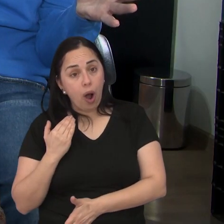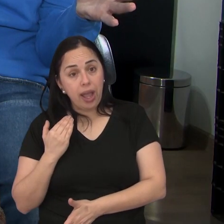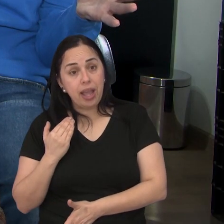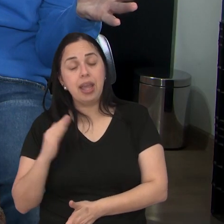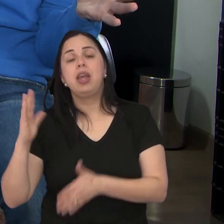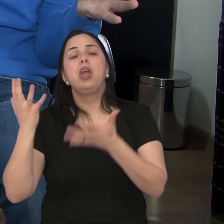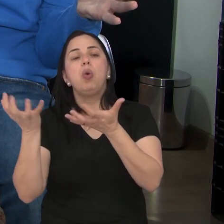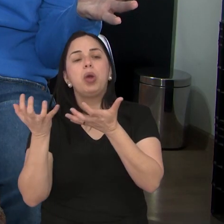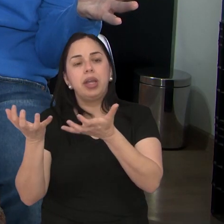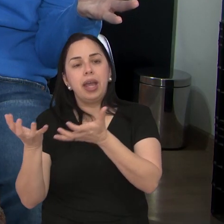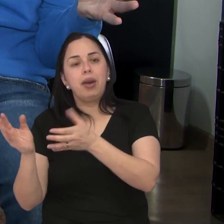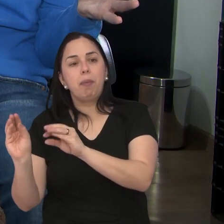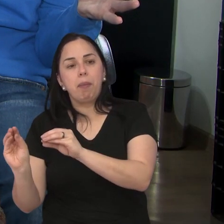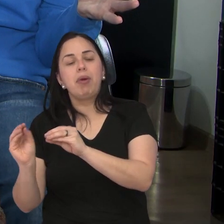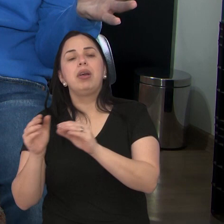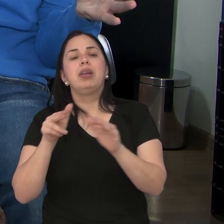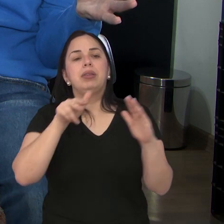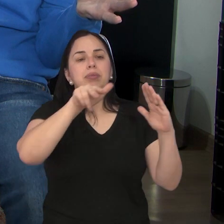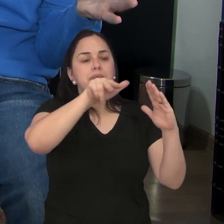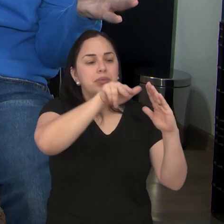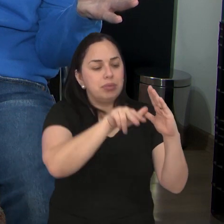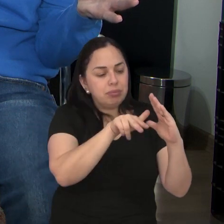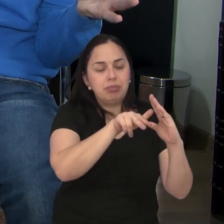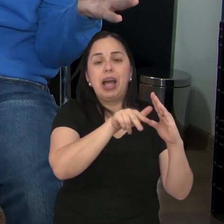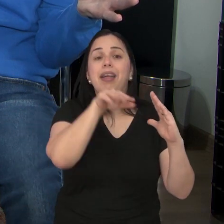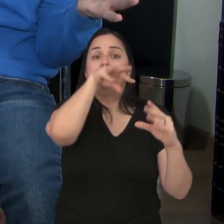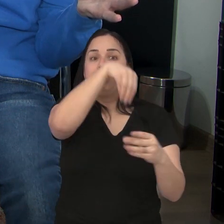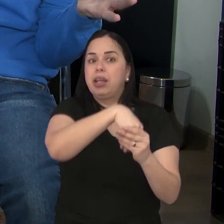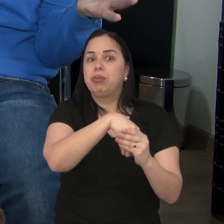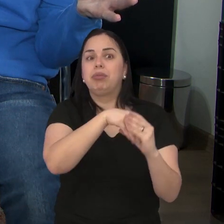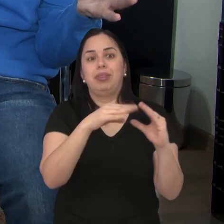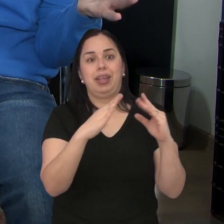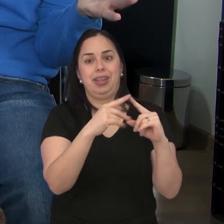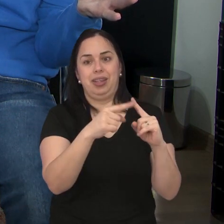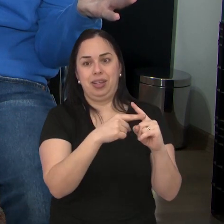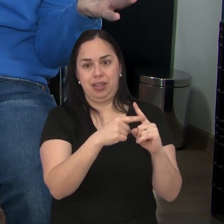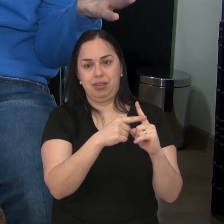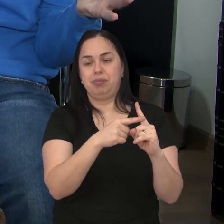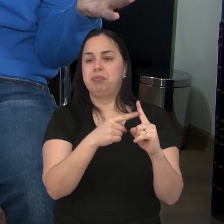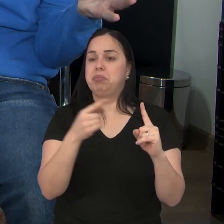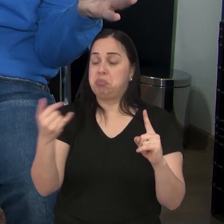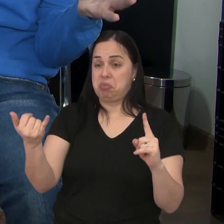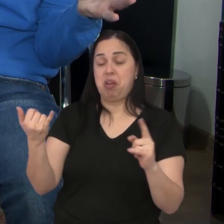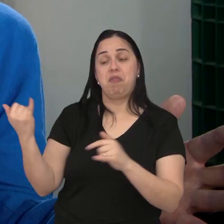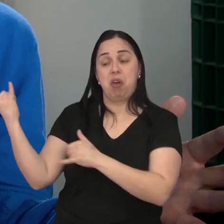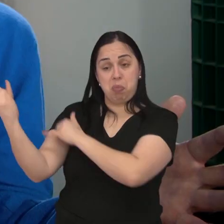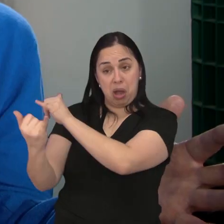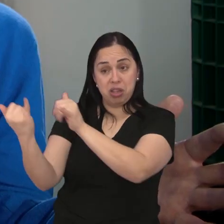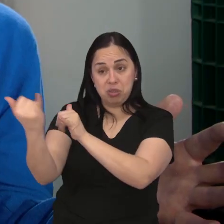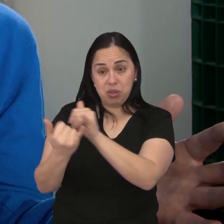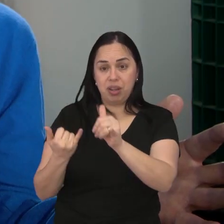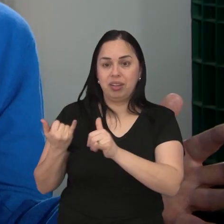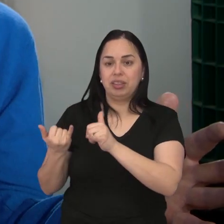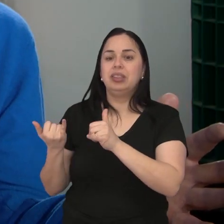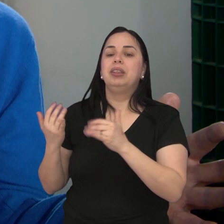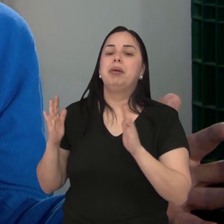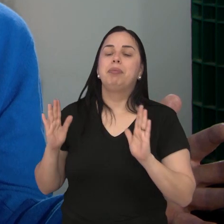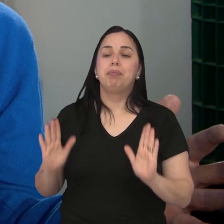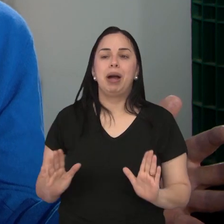se acontecesse alguma coisa na igreja, ele gostaria de ser sepultado na Igreja São Benedito. Assim o fizeram,